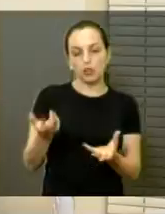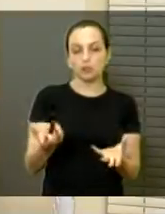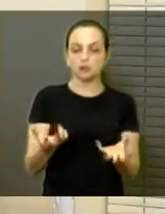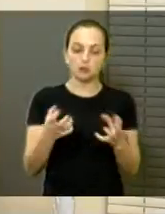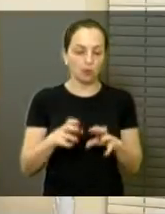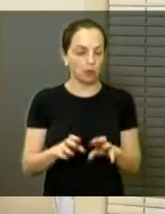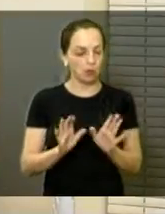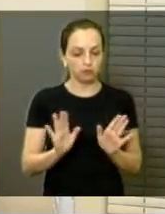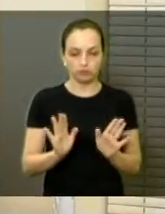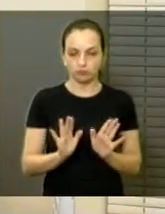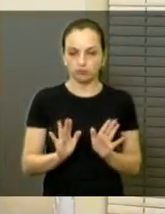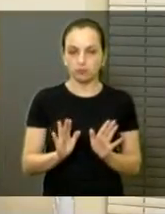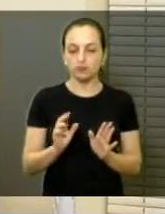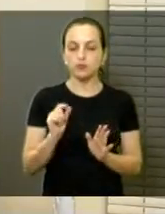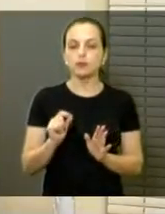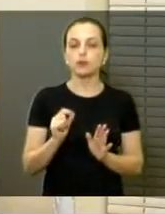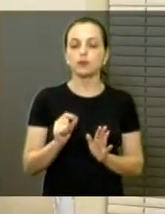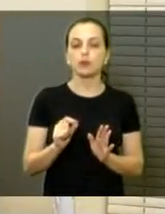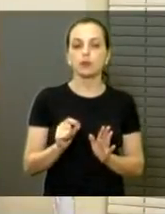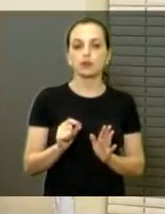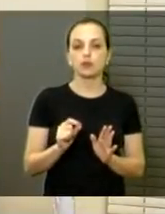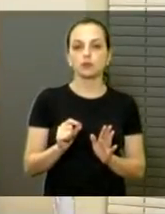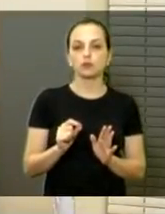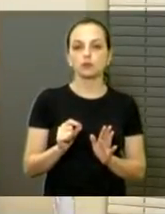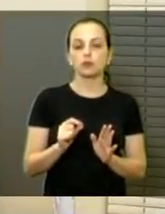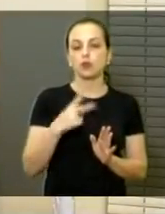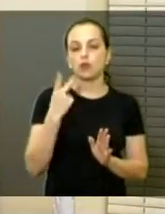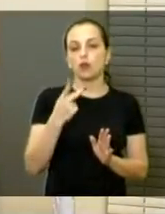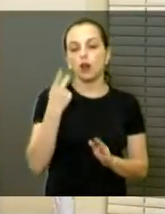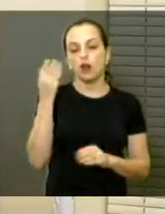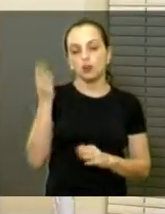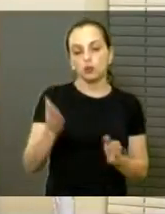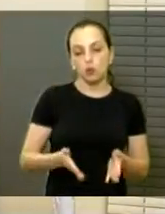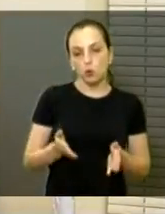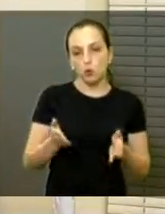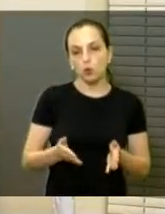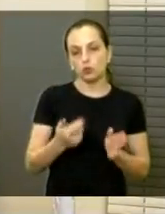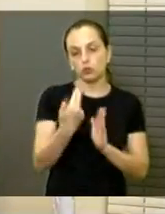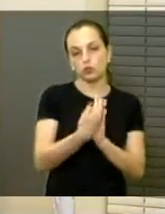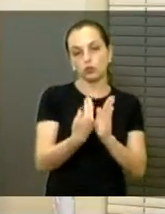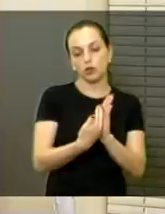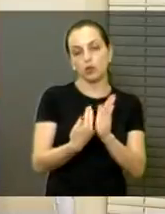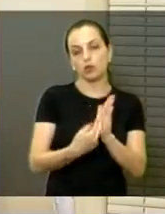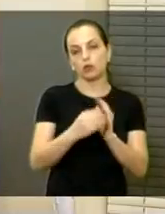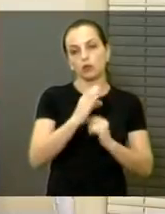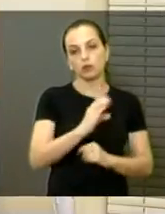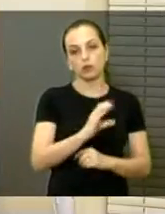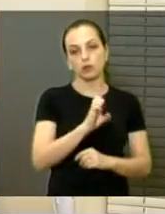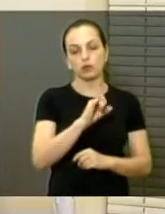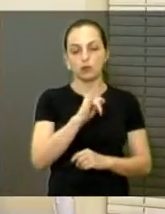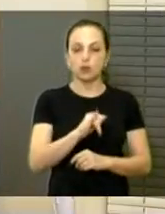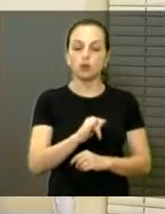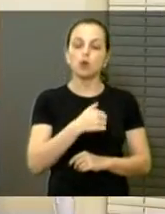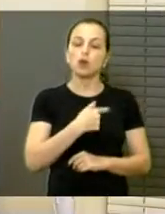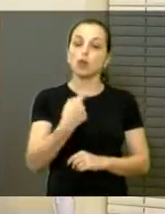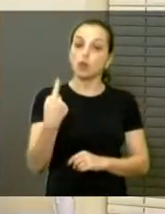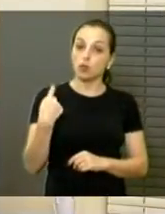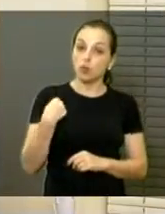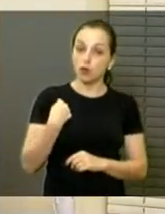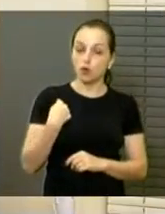queira. Com relação ao que foi tratado hoje do relatório da CEI do DAE, né? A gente ficou muito